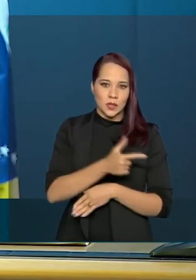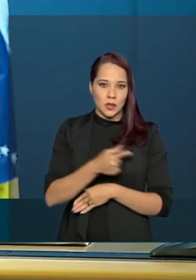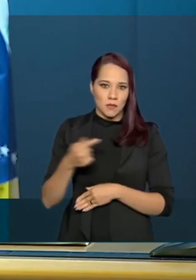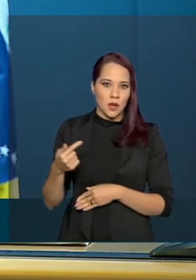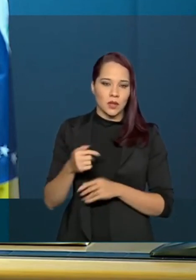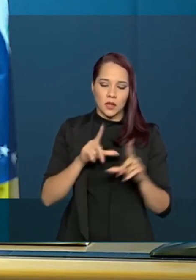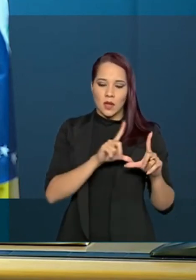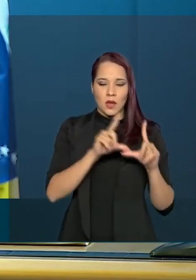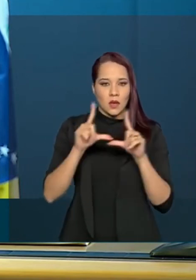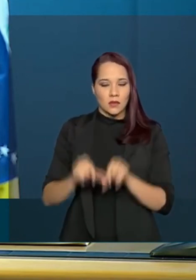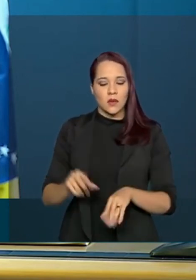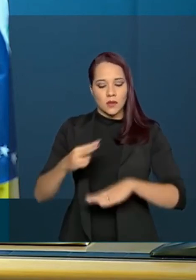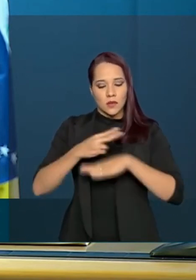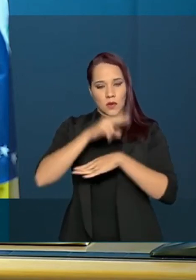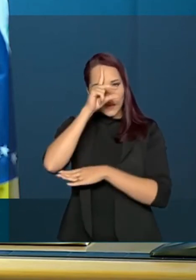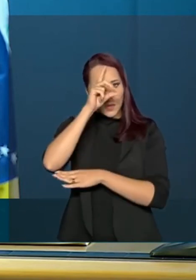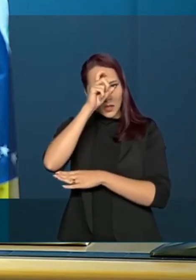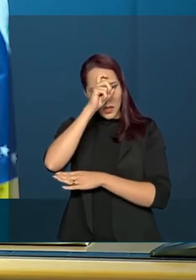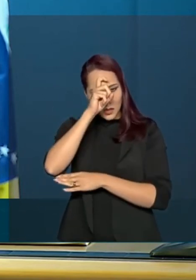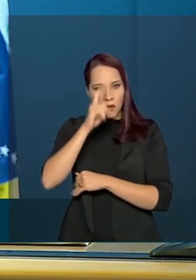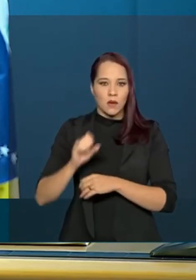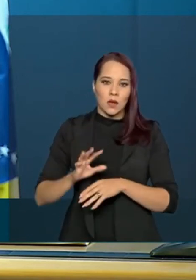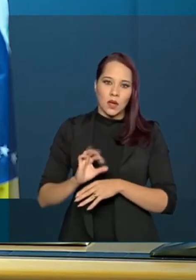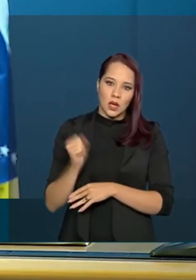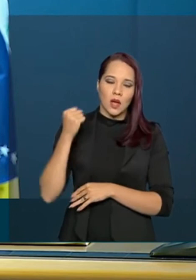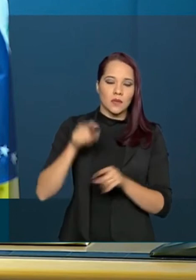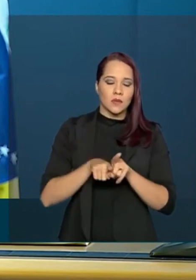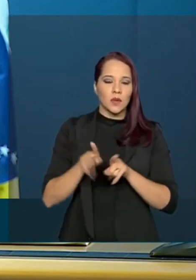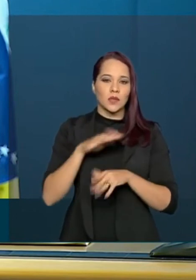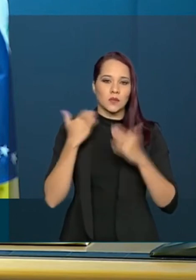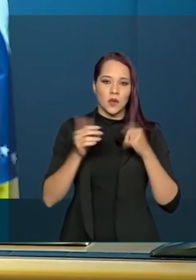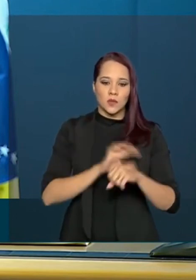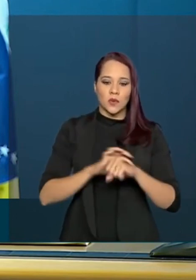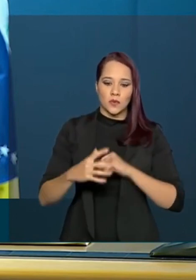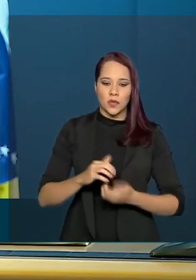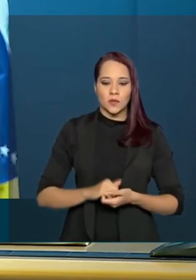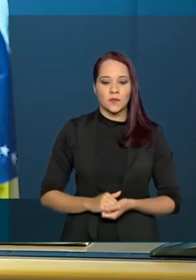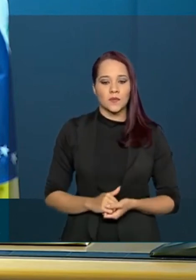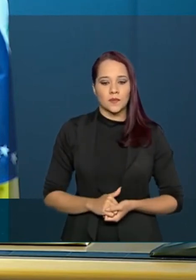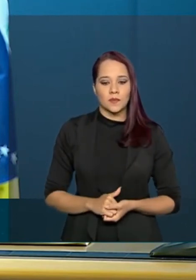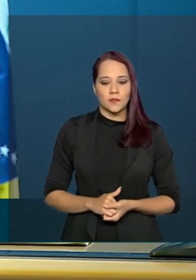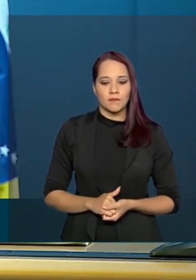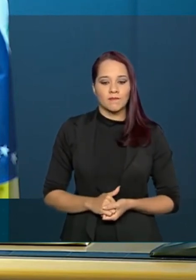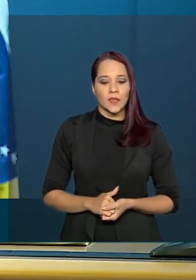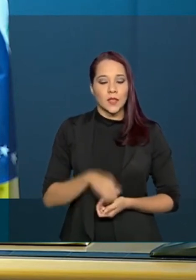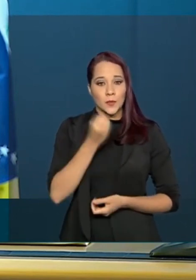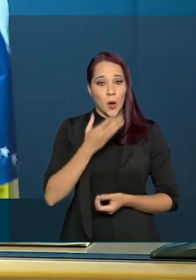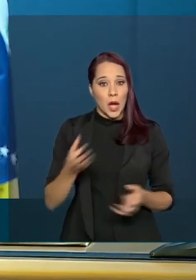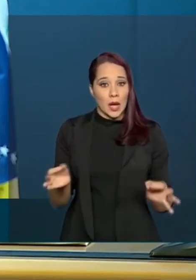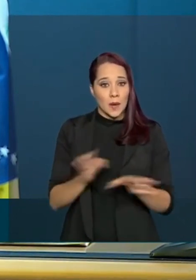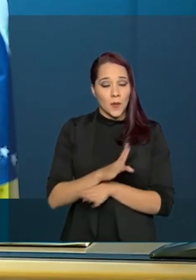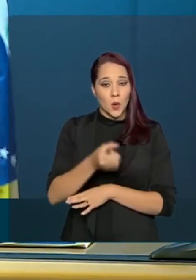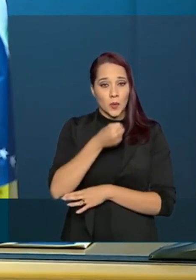na redução de hospitalizações, casos graves e até mesmo de óbitos por Covid. Bom, nós terminamos as perguntas